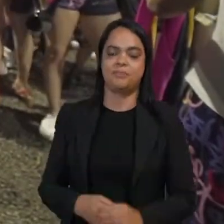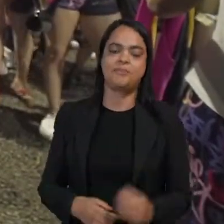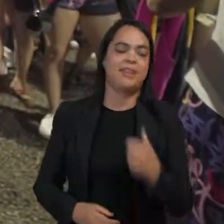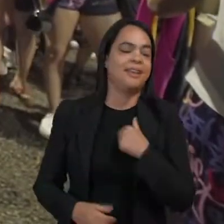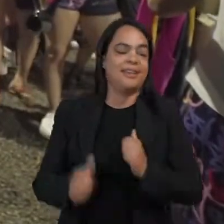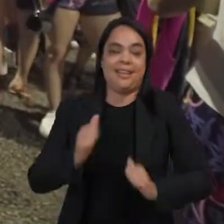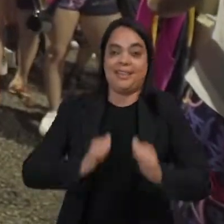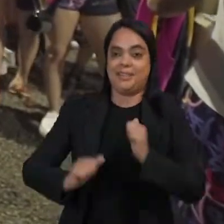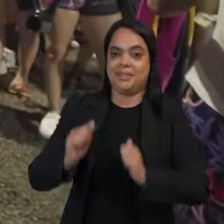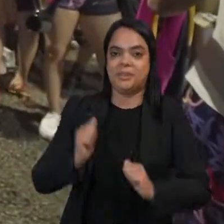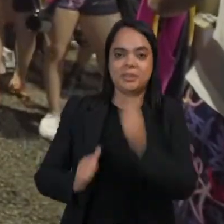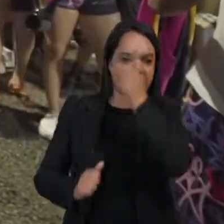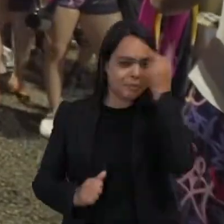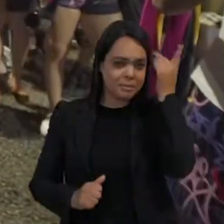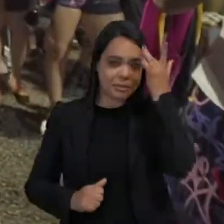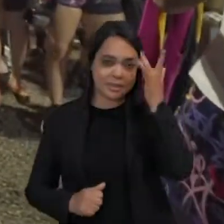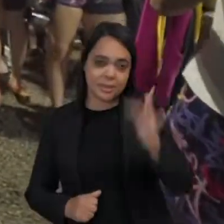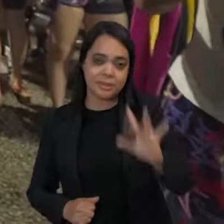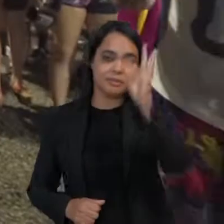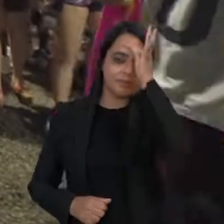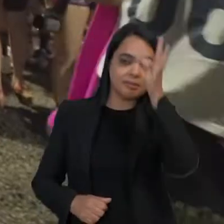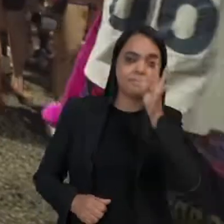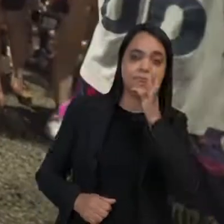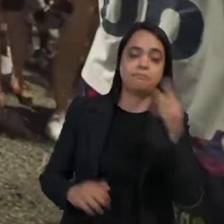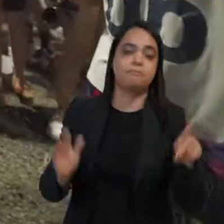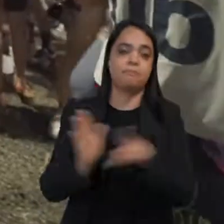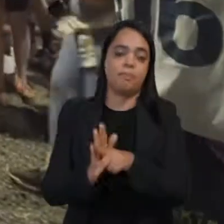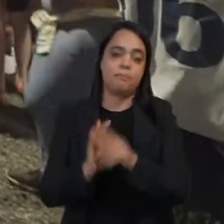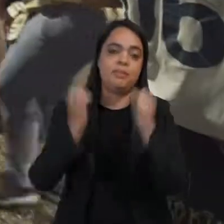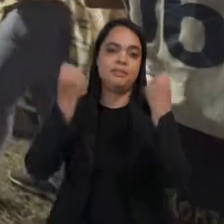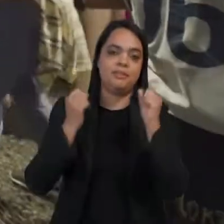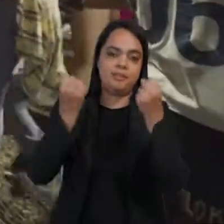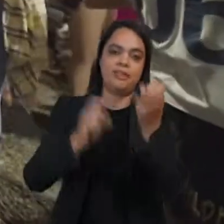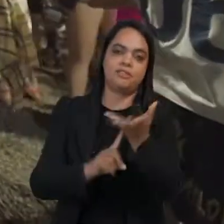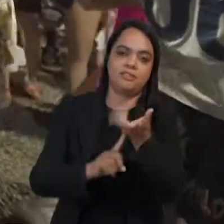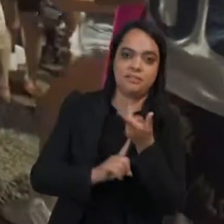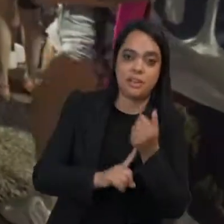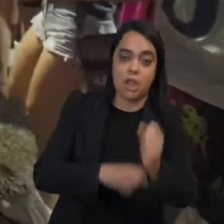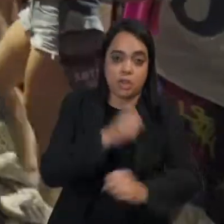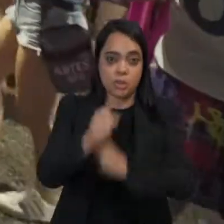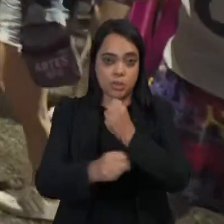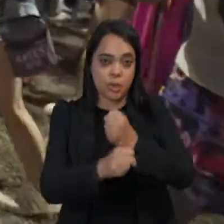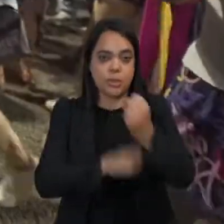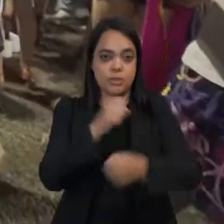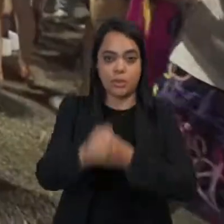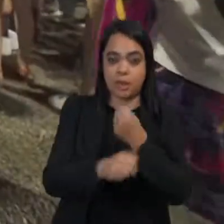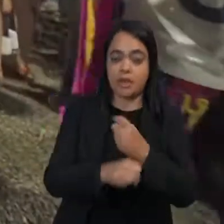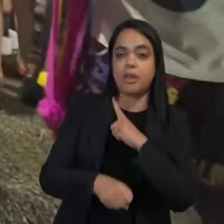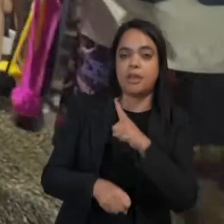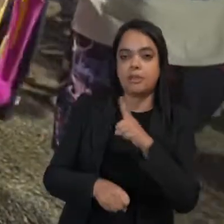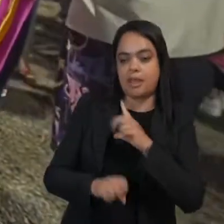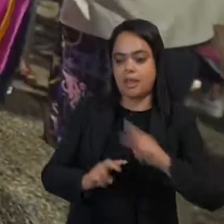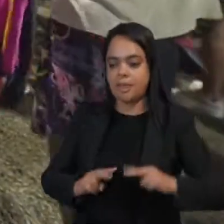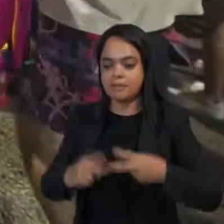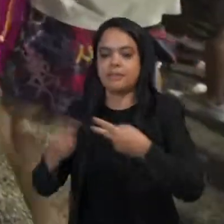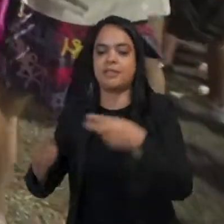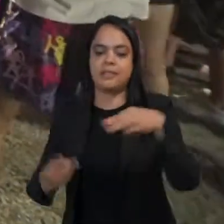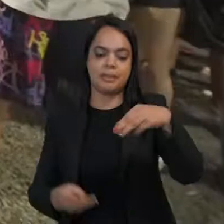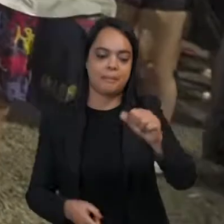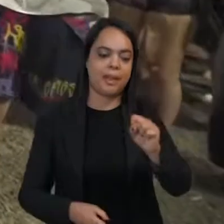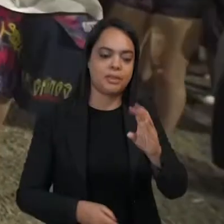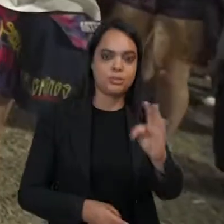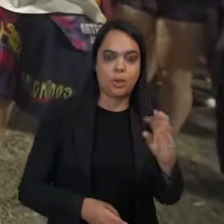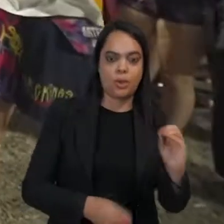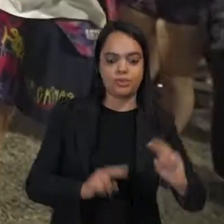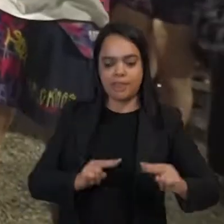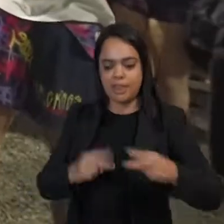muito ansioso para isso. E para quem não sabe, uma tradição da Atlética das Artes é que todo ano há uma passagem de bastão do mascote anterior